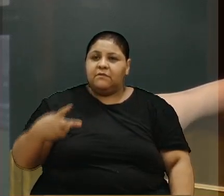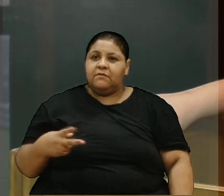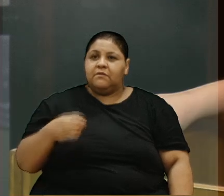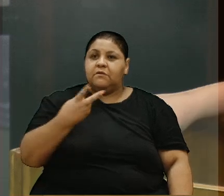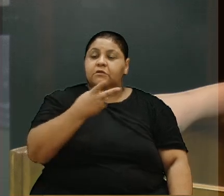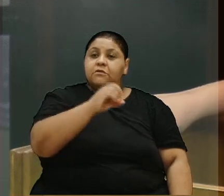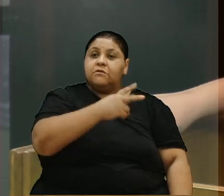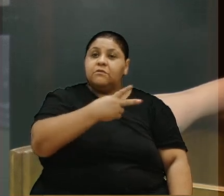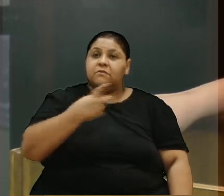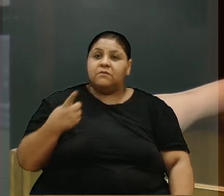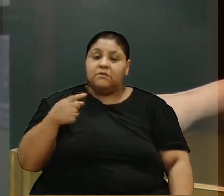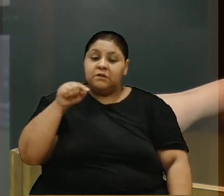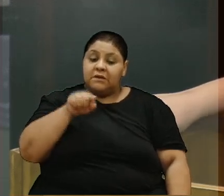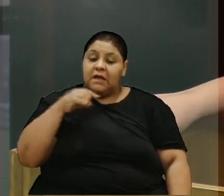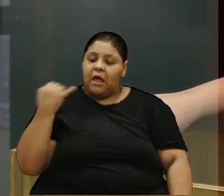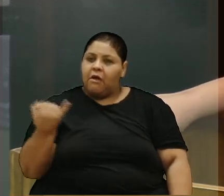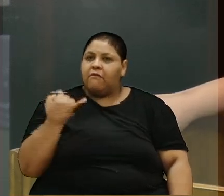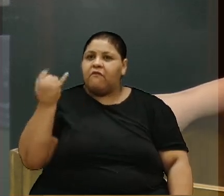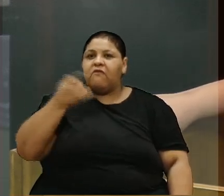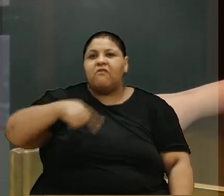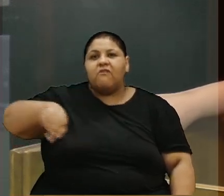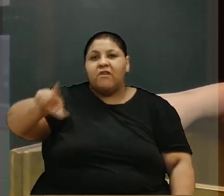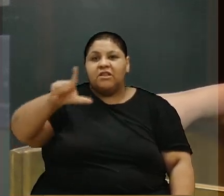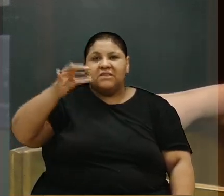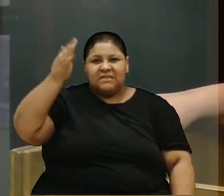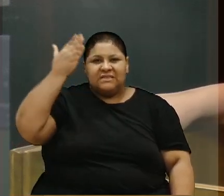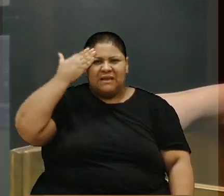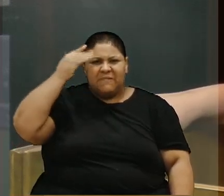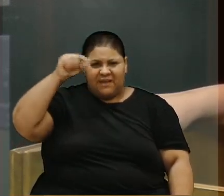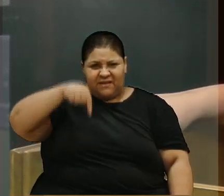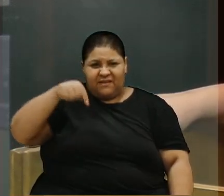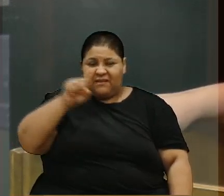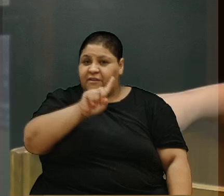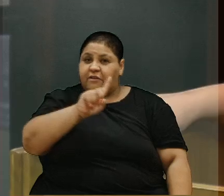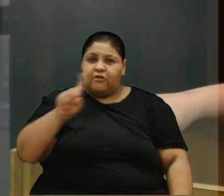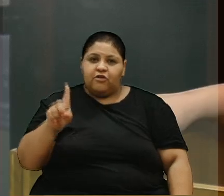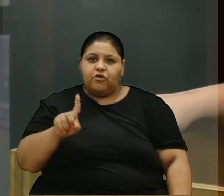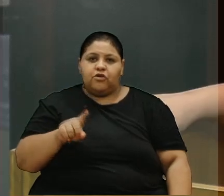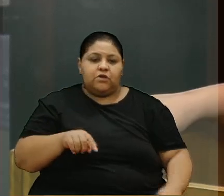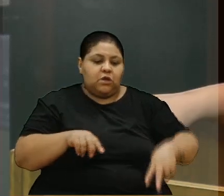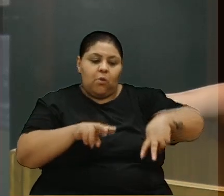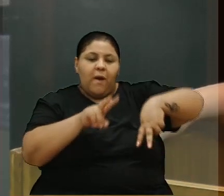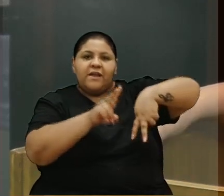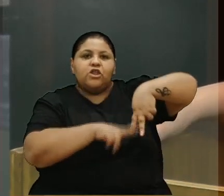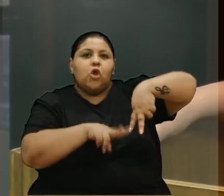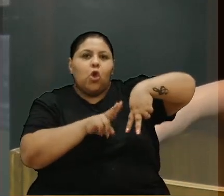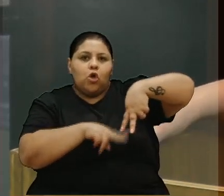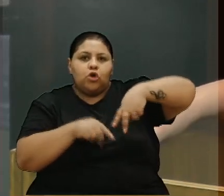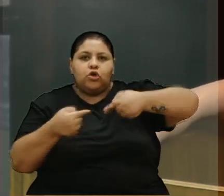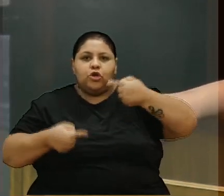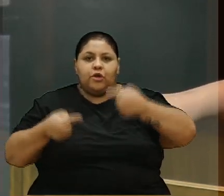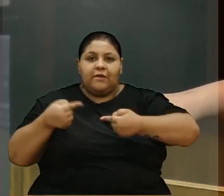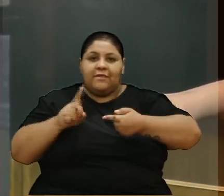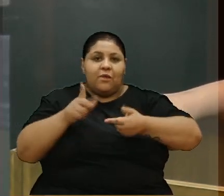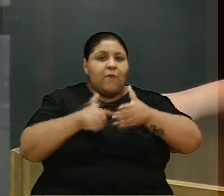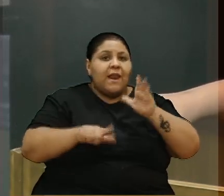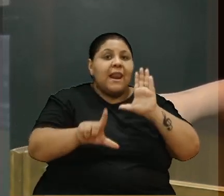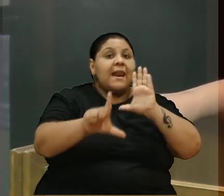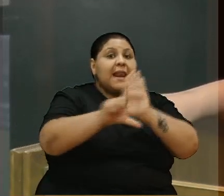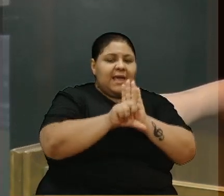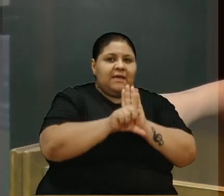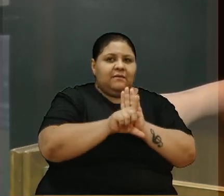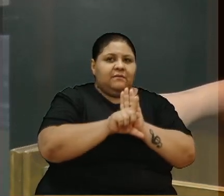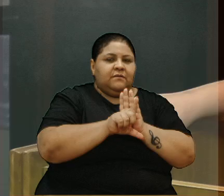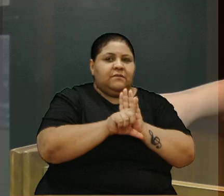2021. É importante a gente ter noção aqui que não é ideológico esse debate. É lei. É